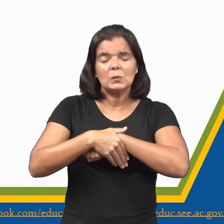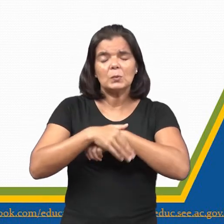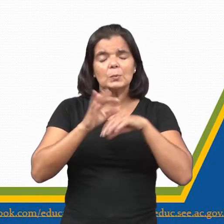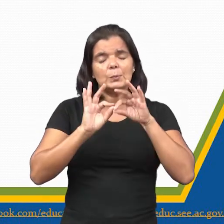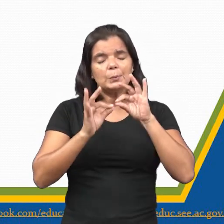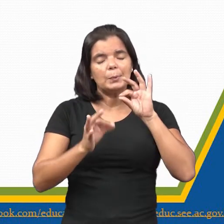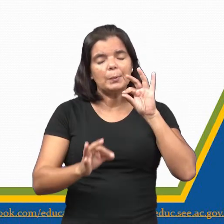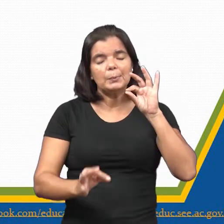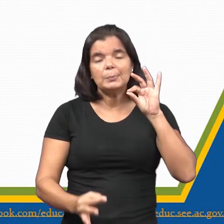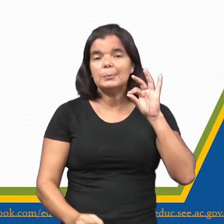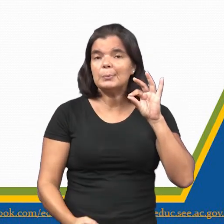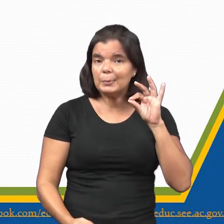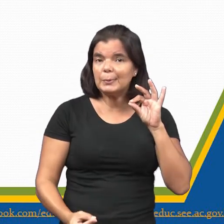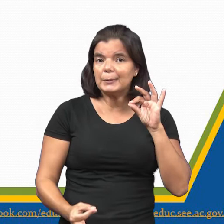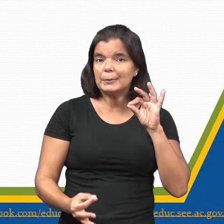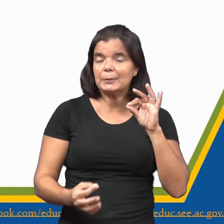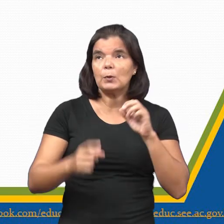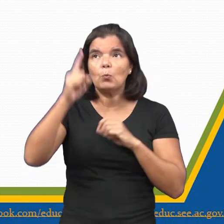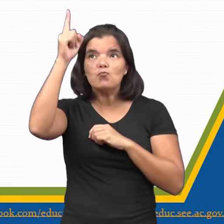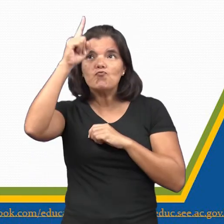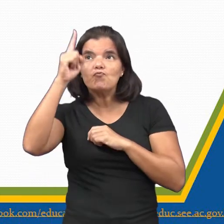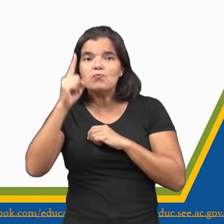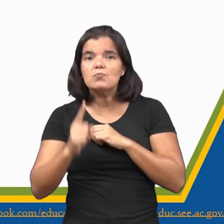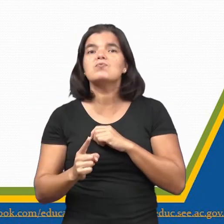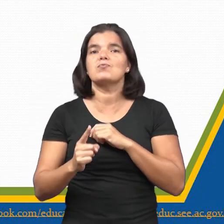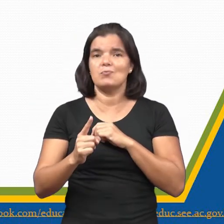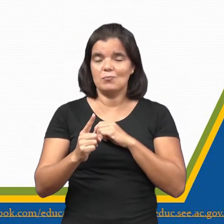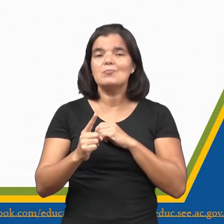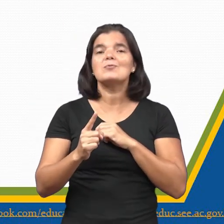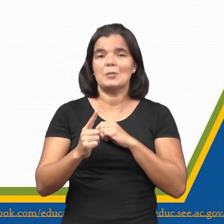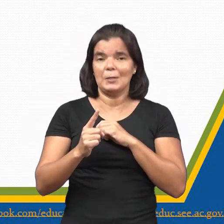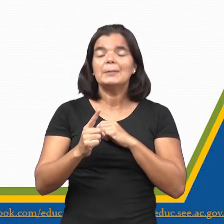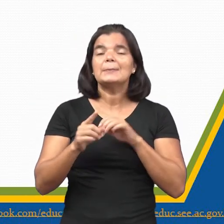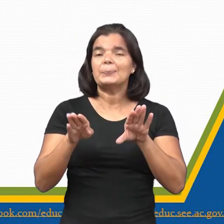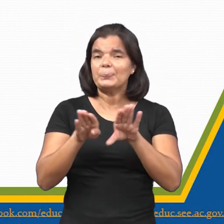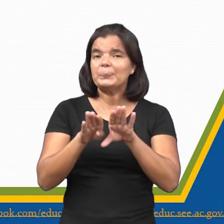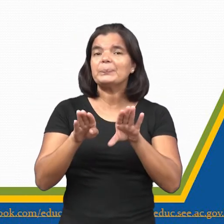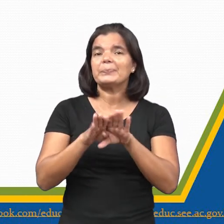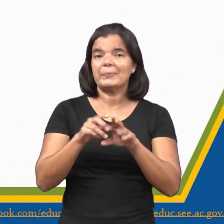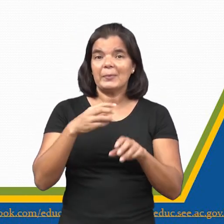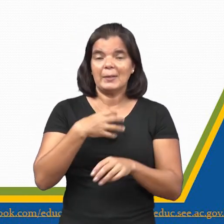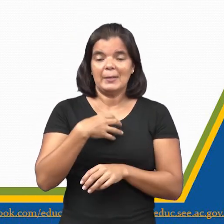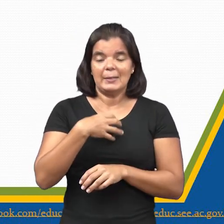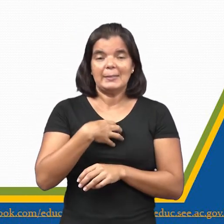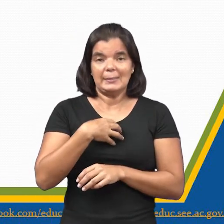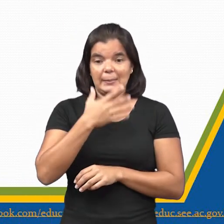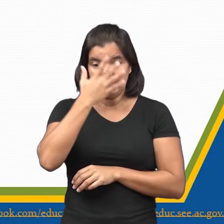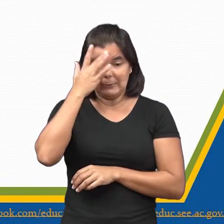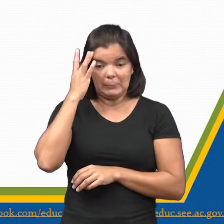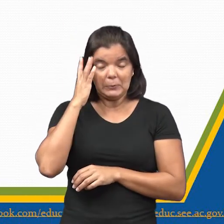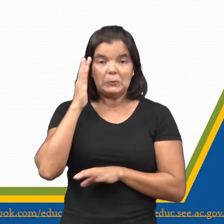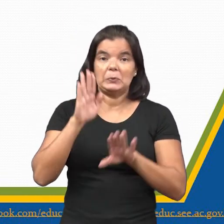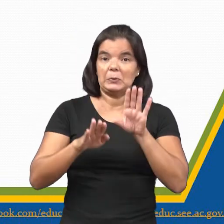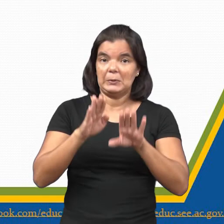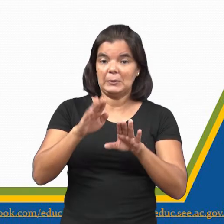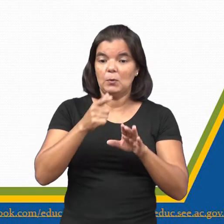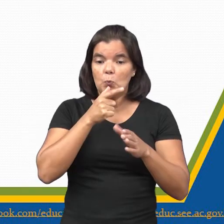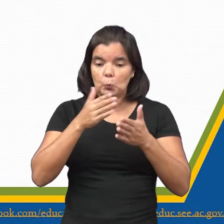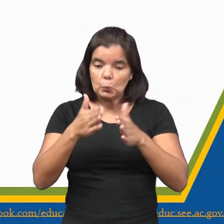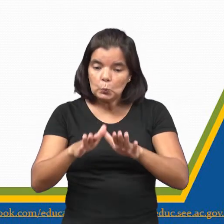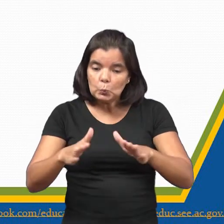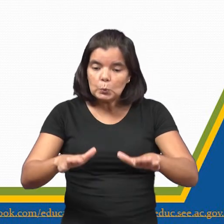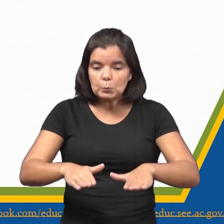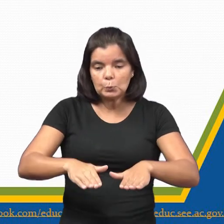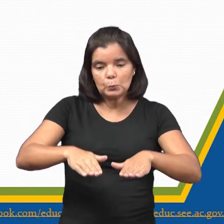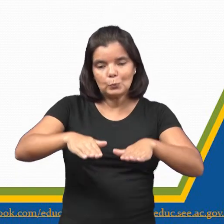longas e misteriosas, os raios que, como flechas impiedosas, faziam suas vítimas, e enchentes